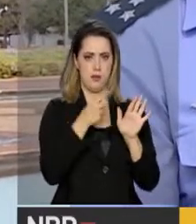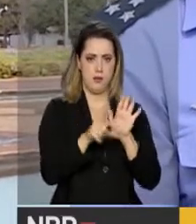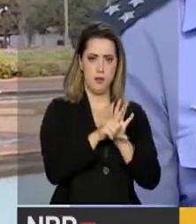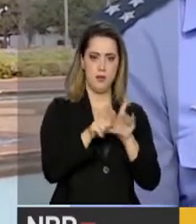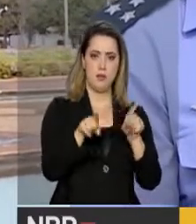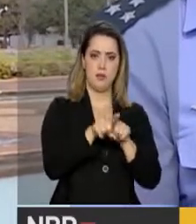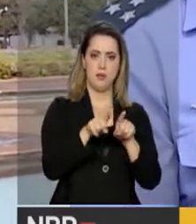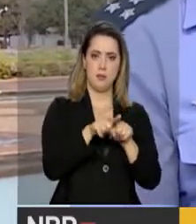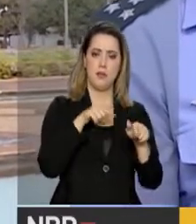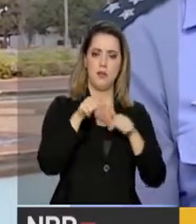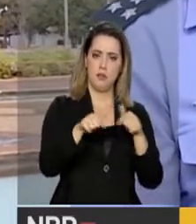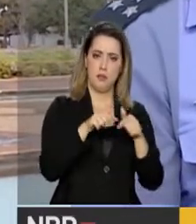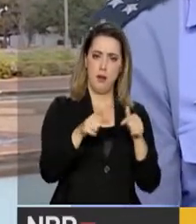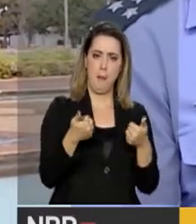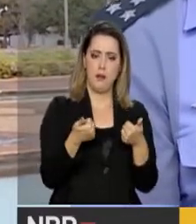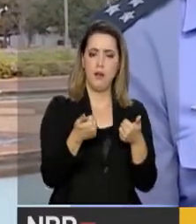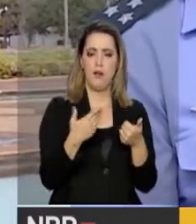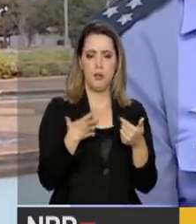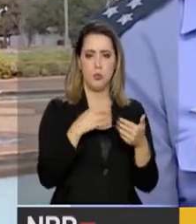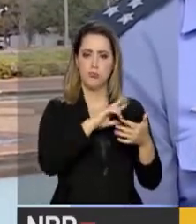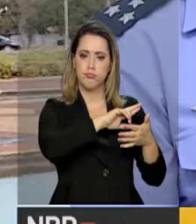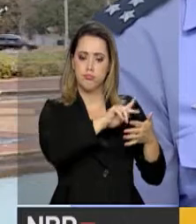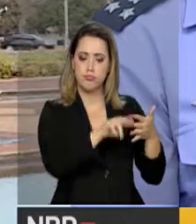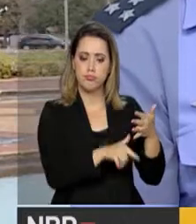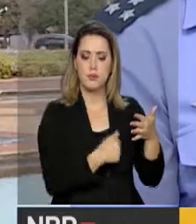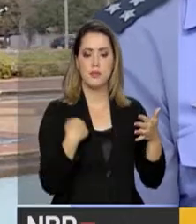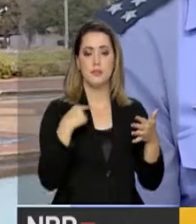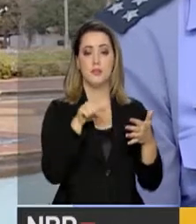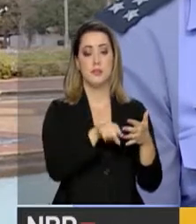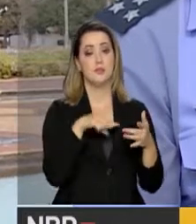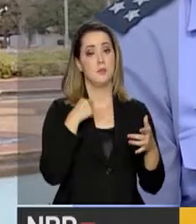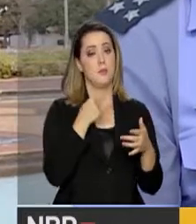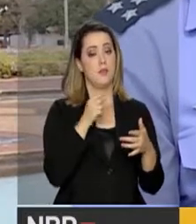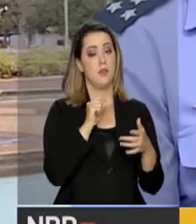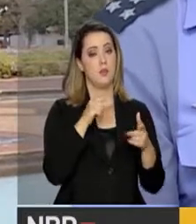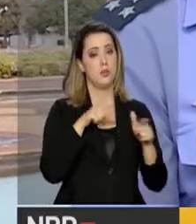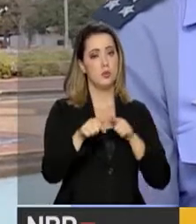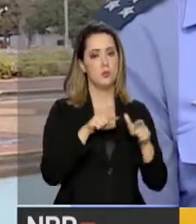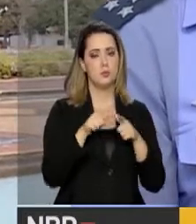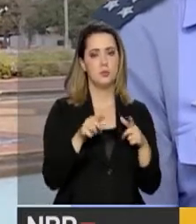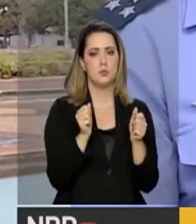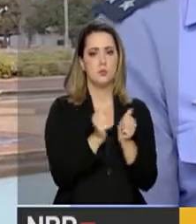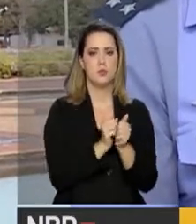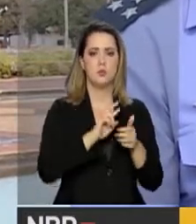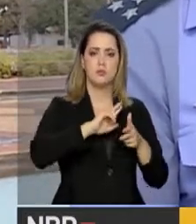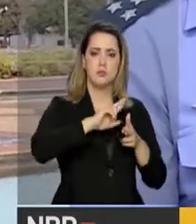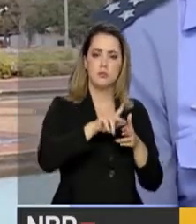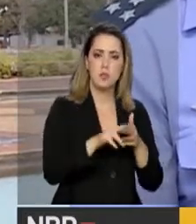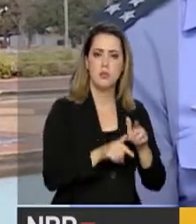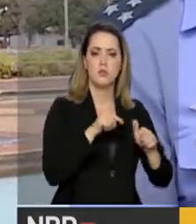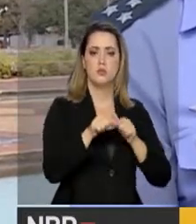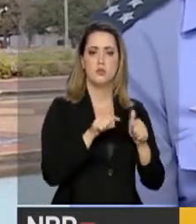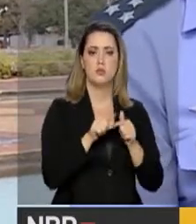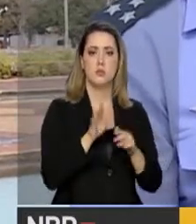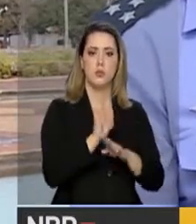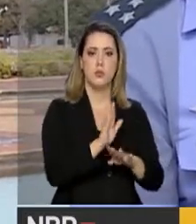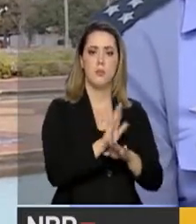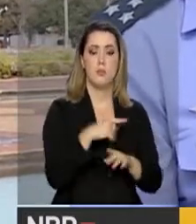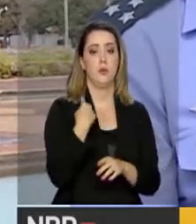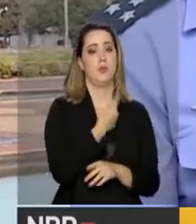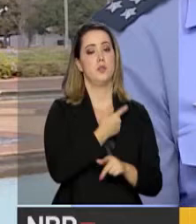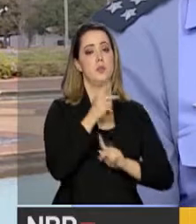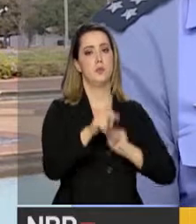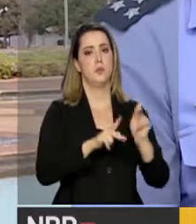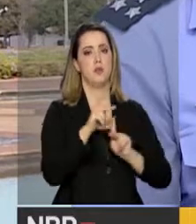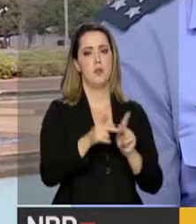ações subsidiárias. Nesse tipo de ação que a gente executa, variadas atividades em apoio à nossa